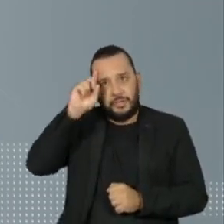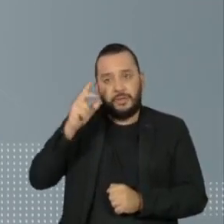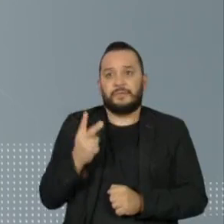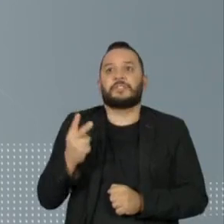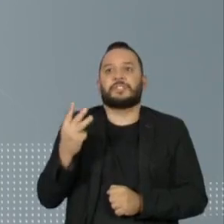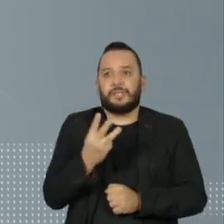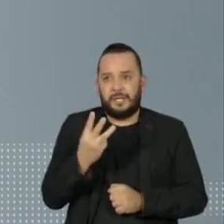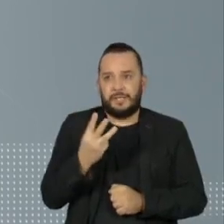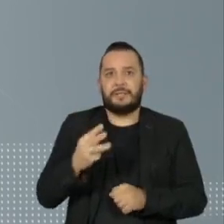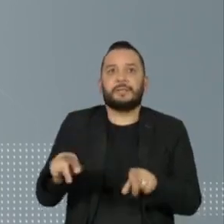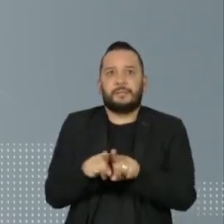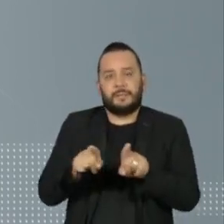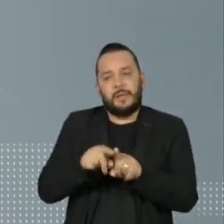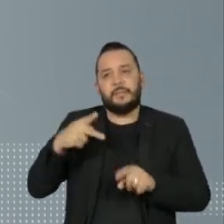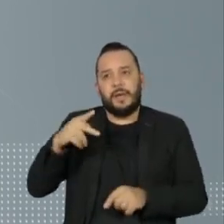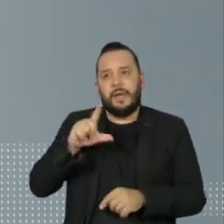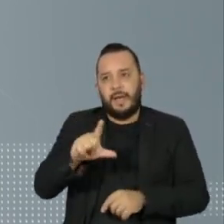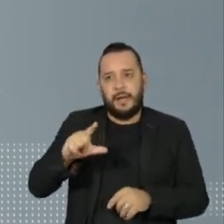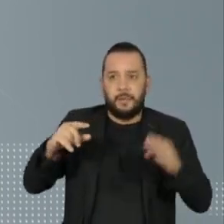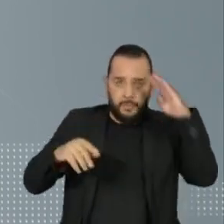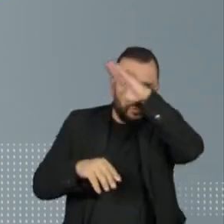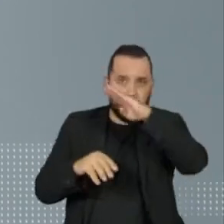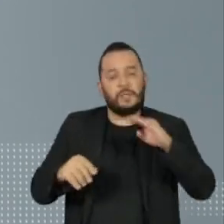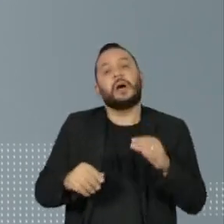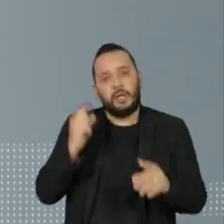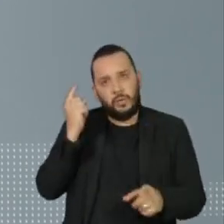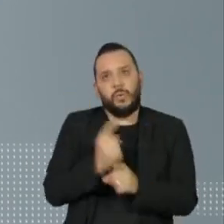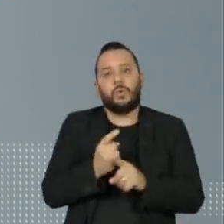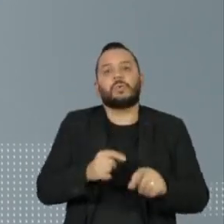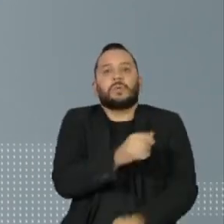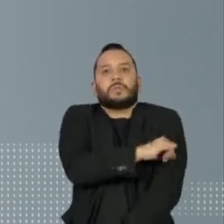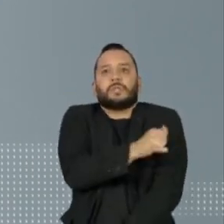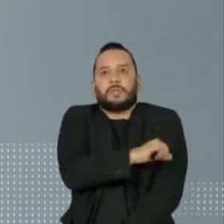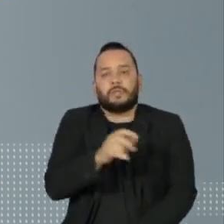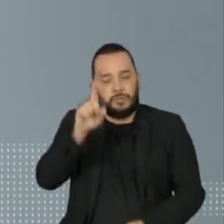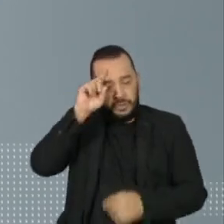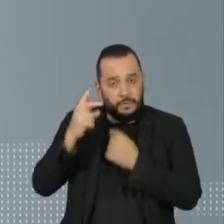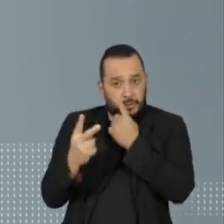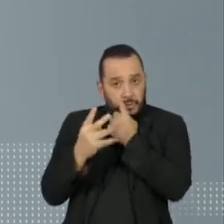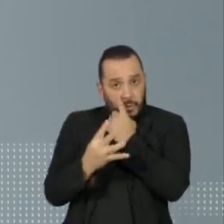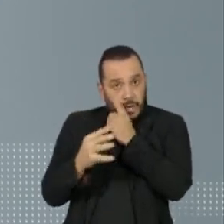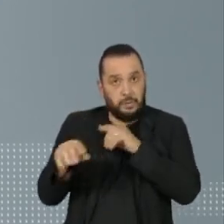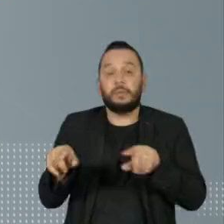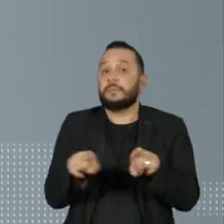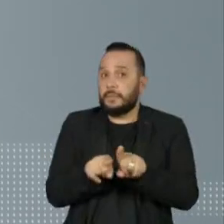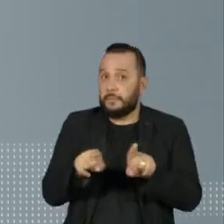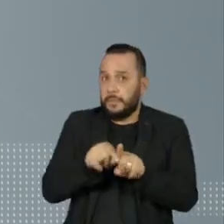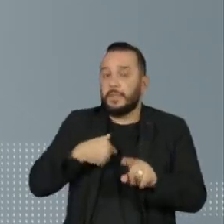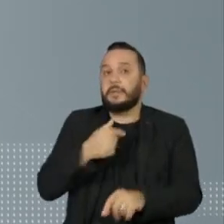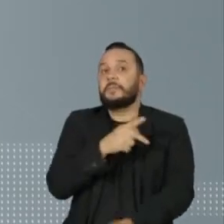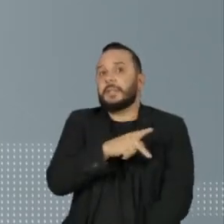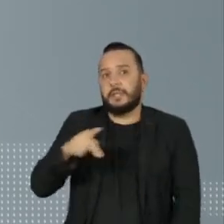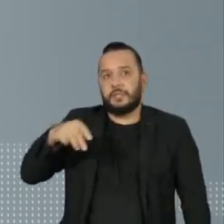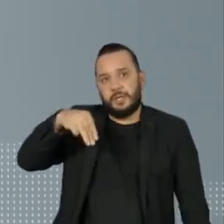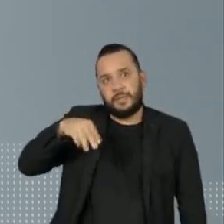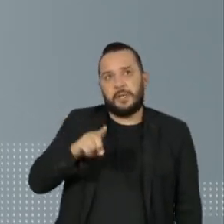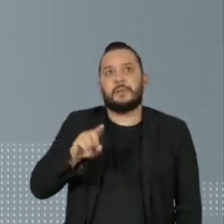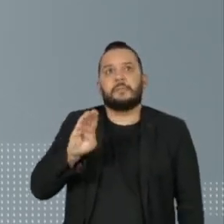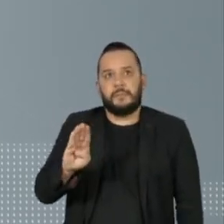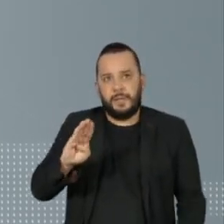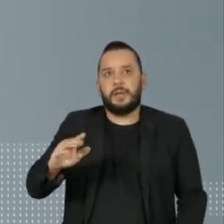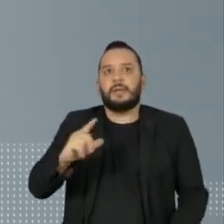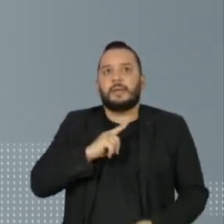23 o PL de Jair bolsonaro se encontra no Rio de Janeiro dia 24 o presidente do MDB Baleia Rossi